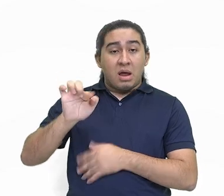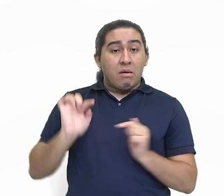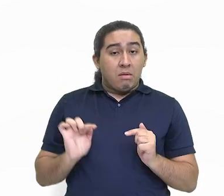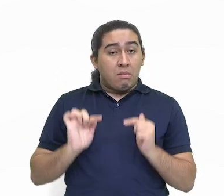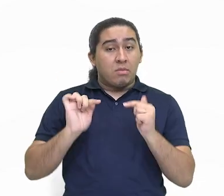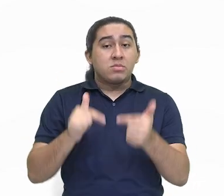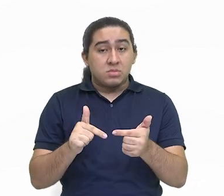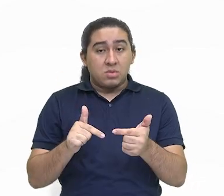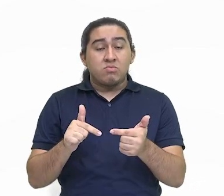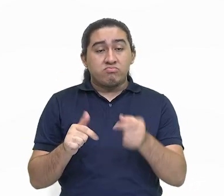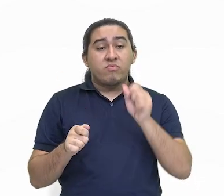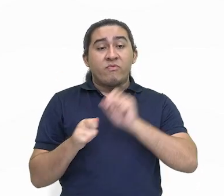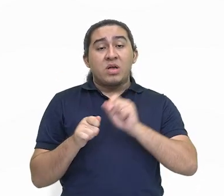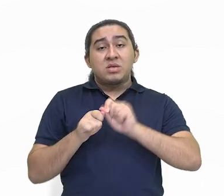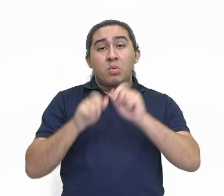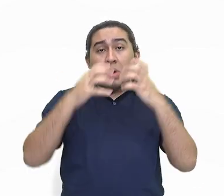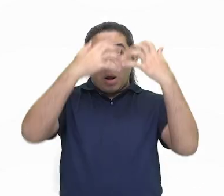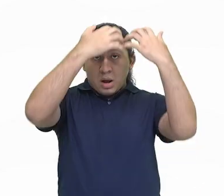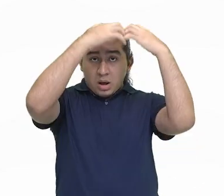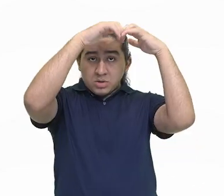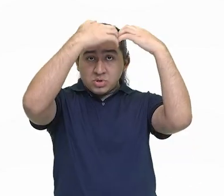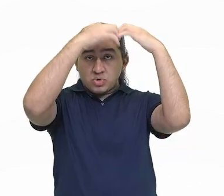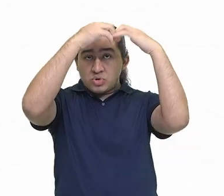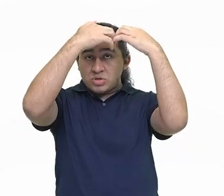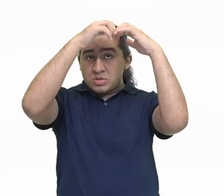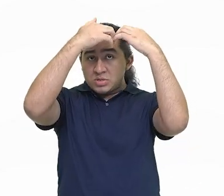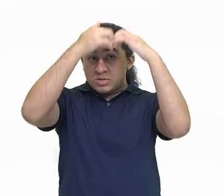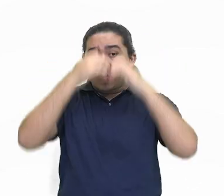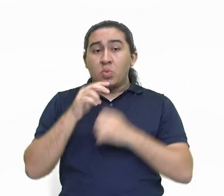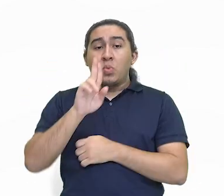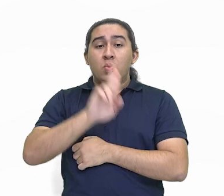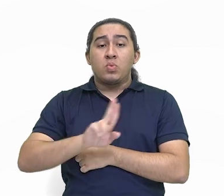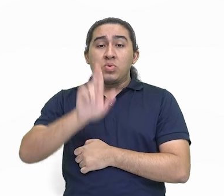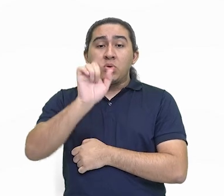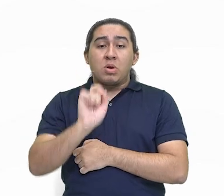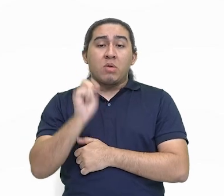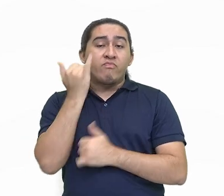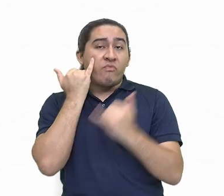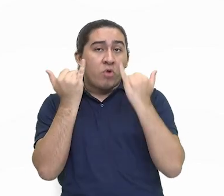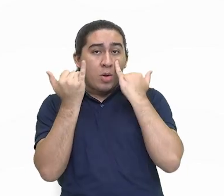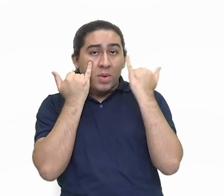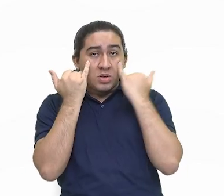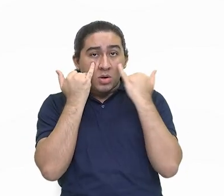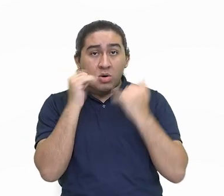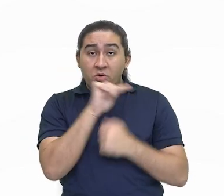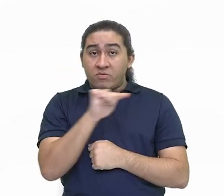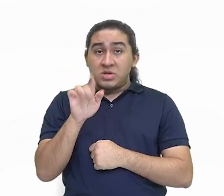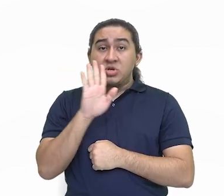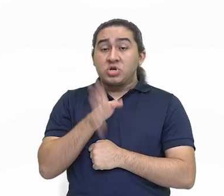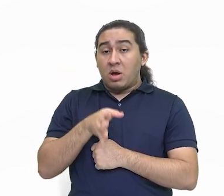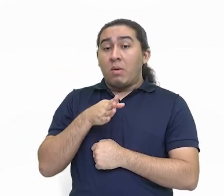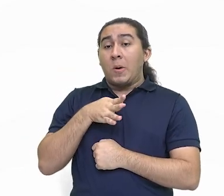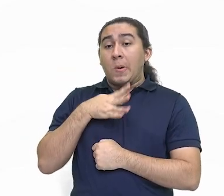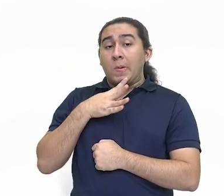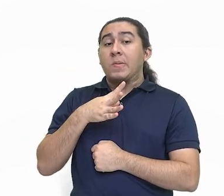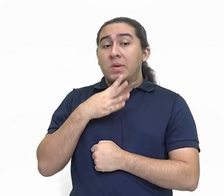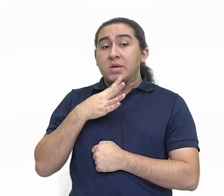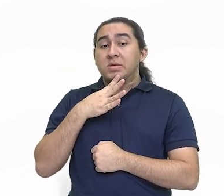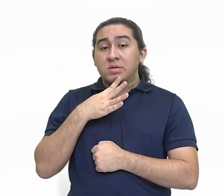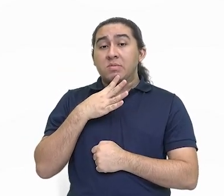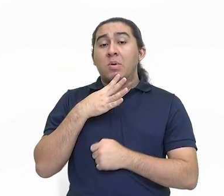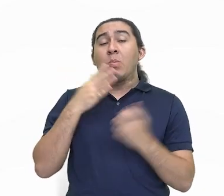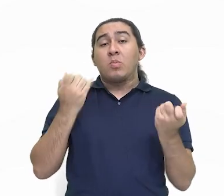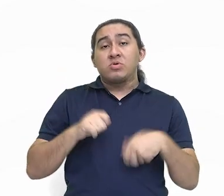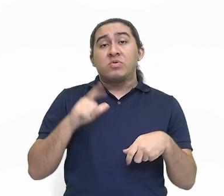inferência, significa realizar um raciocínio com base em informações já